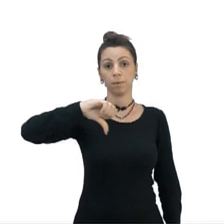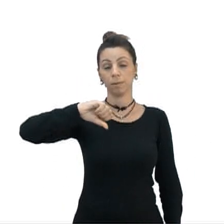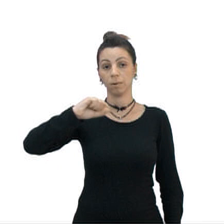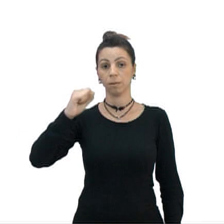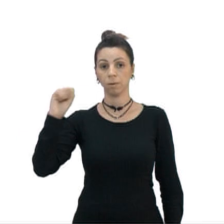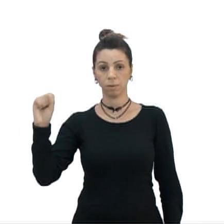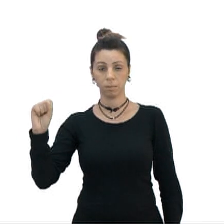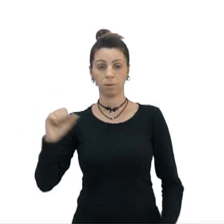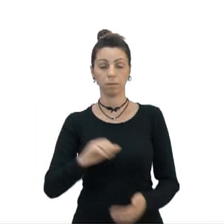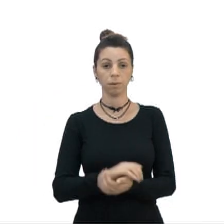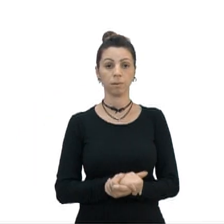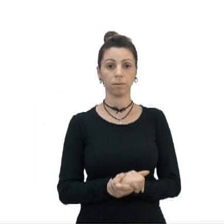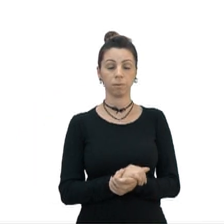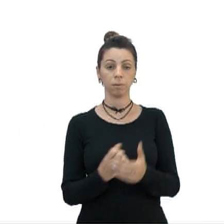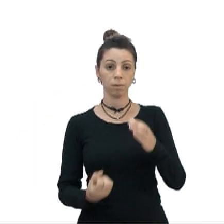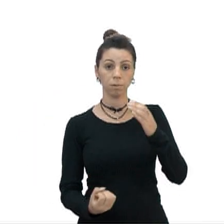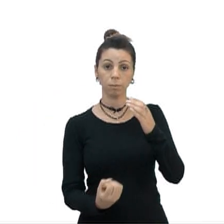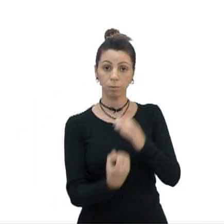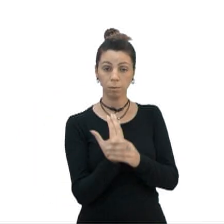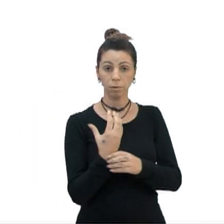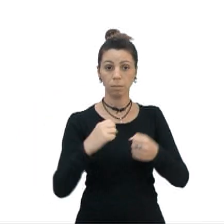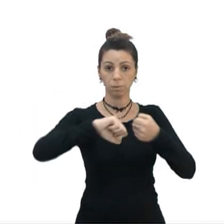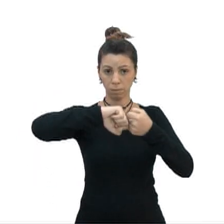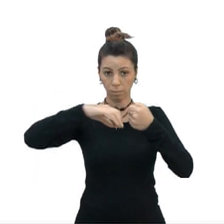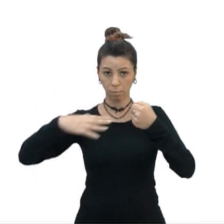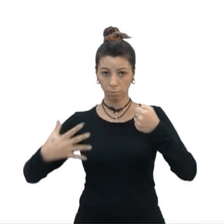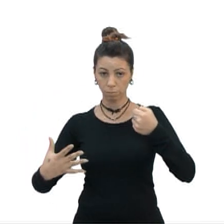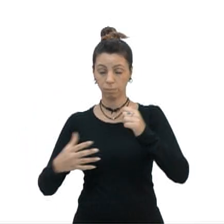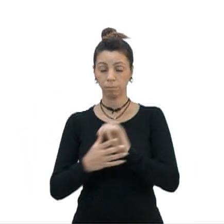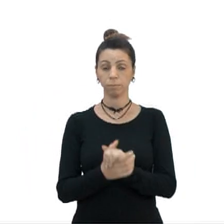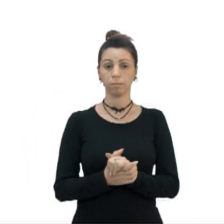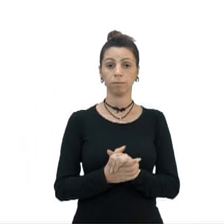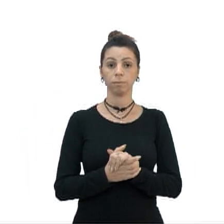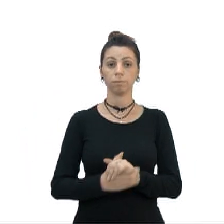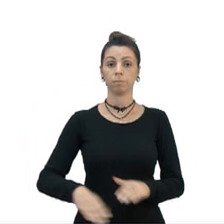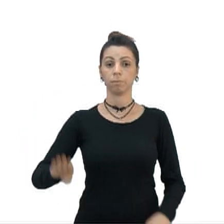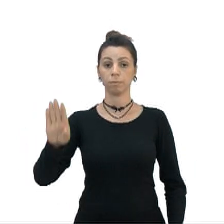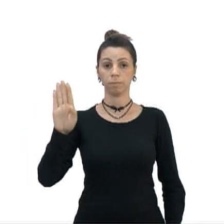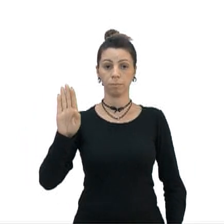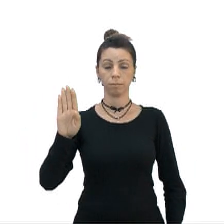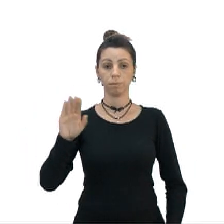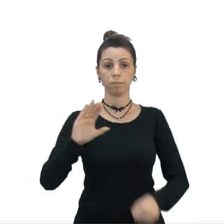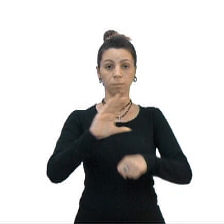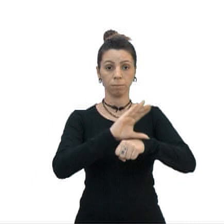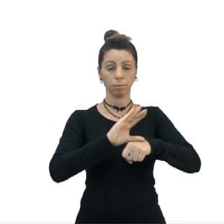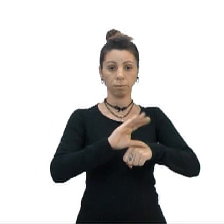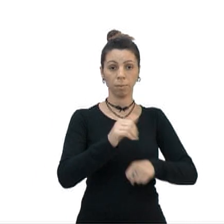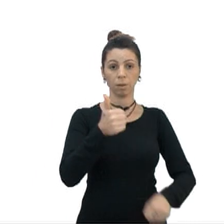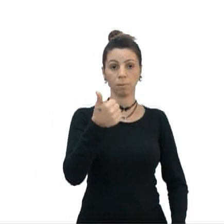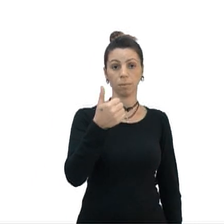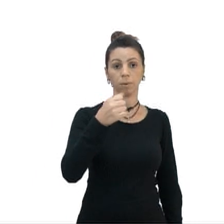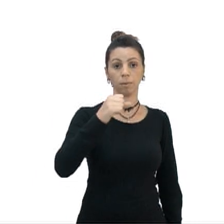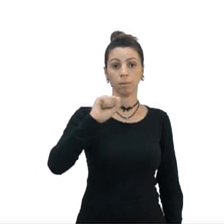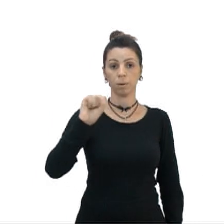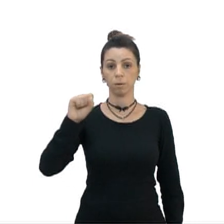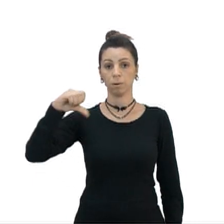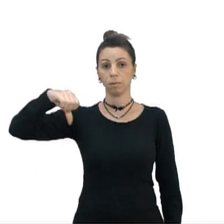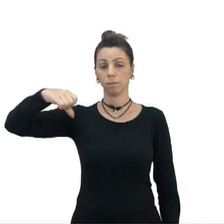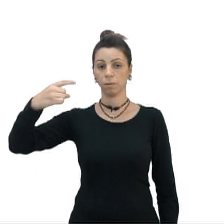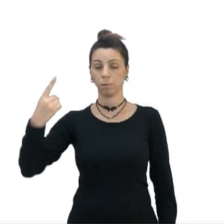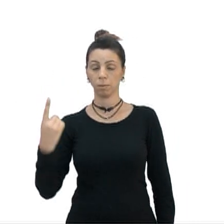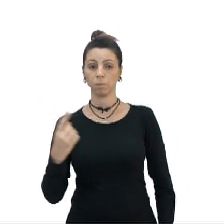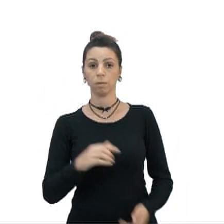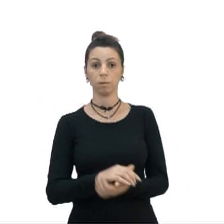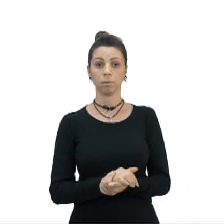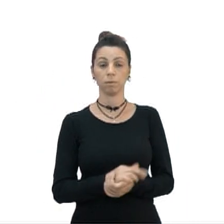1988, surgimento da democracia. Letra B, Constituição de 1891, proclamação